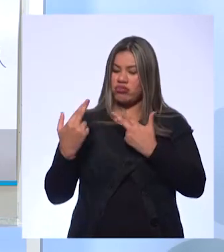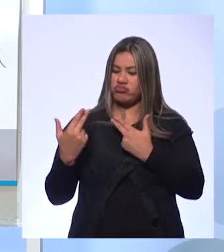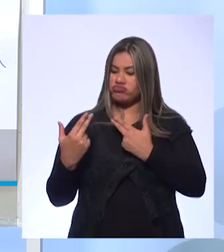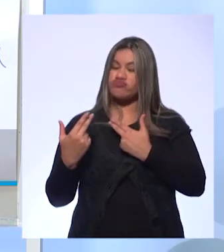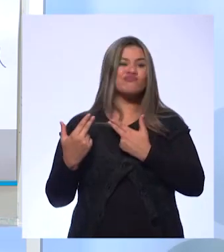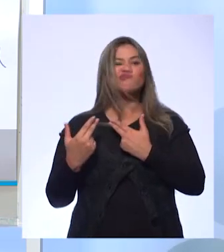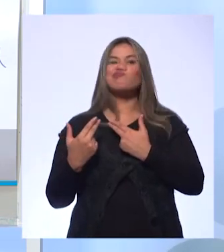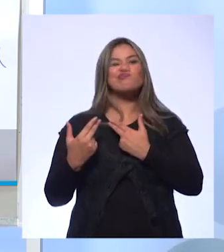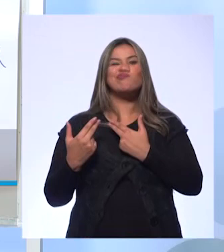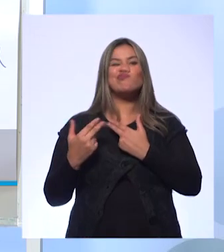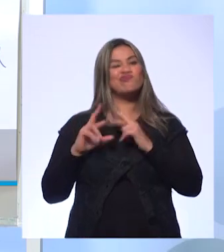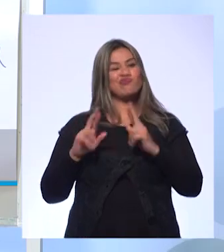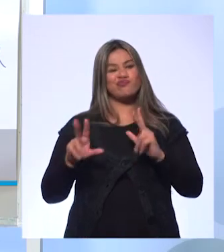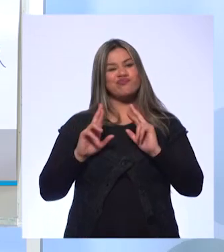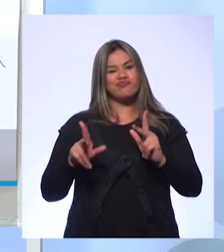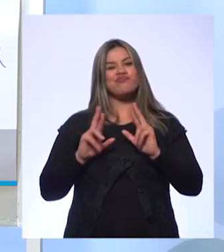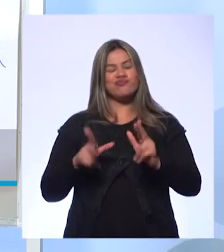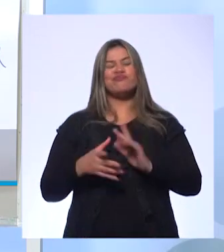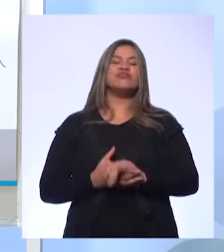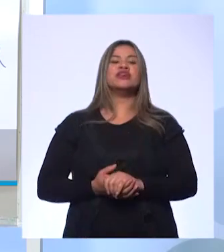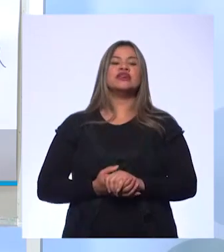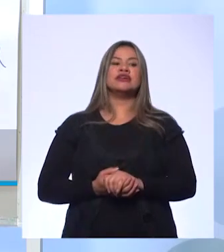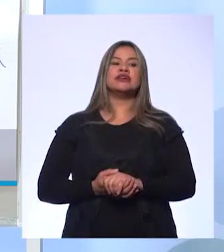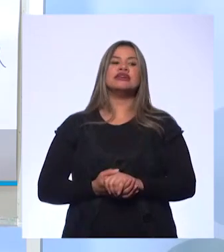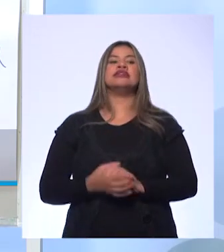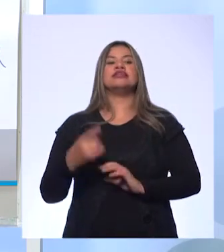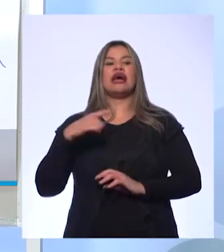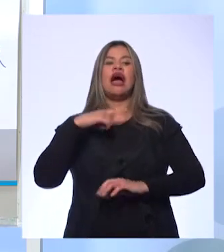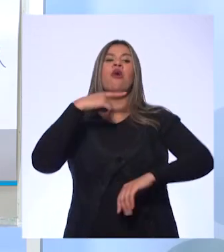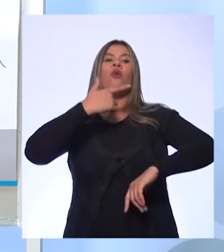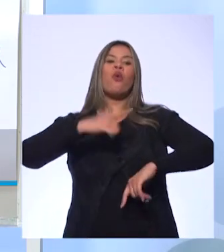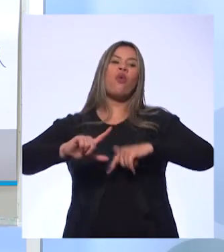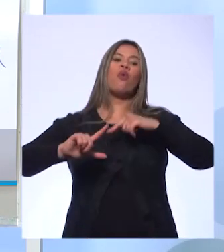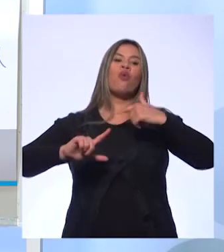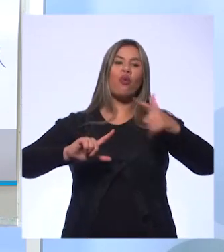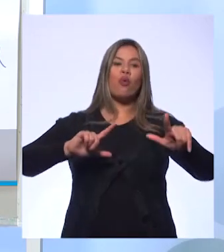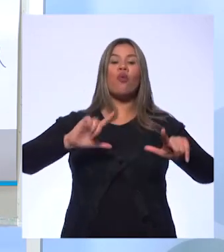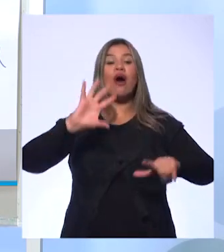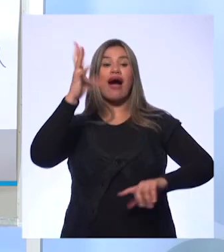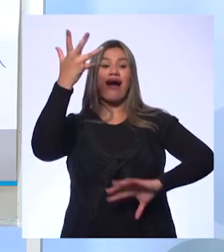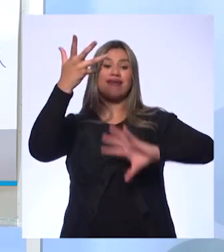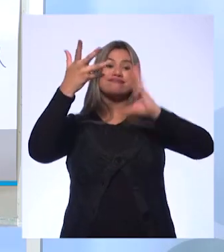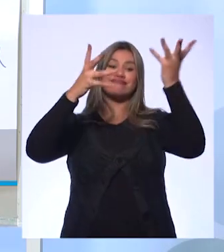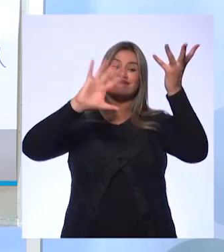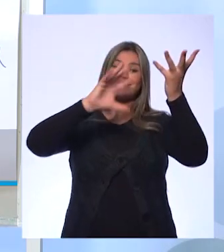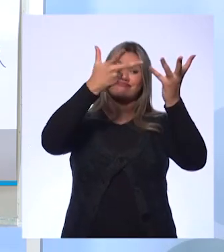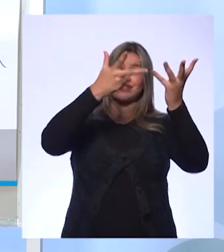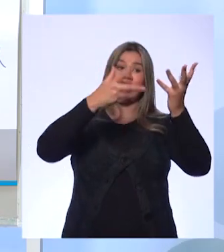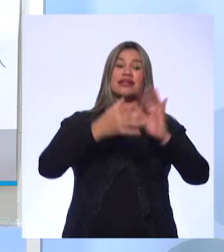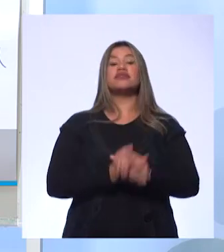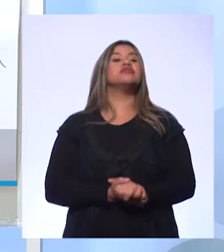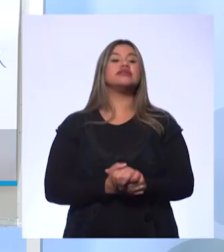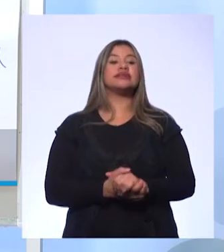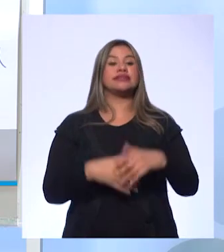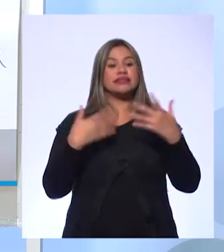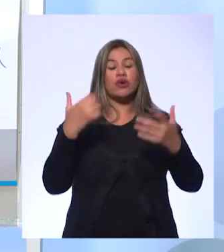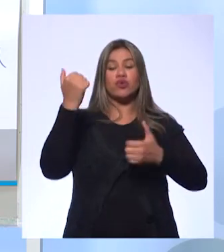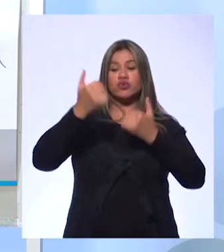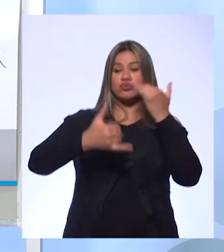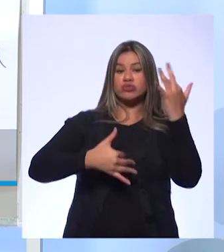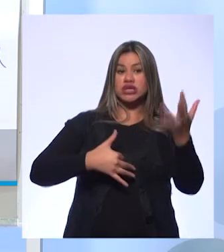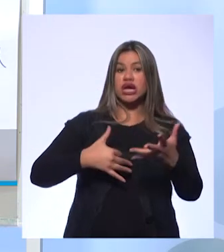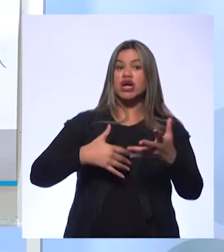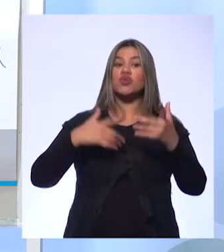a guerra do Paraguai está bem que nós tivemos aí outros desdobramentos então o que eu contei aqui são versões